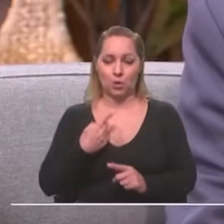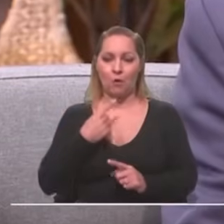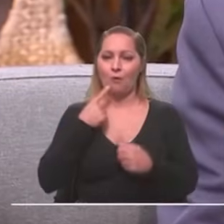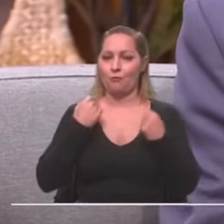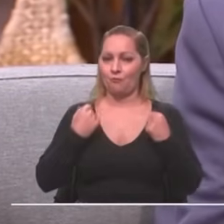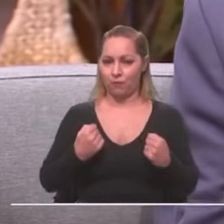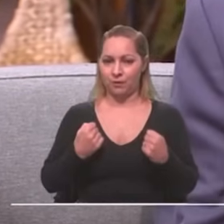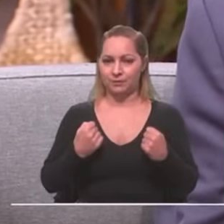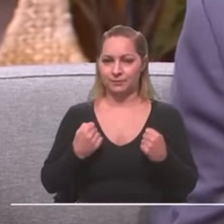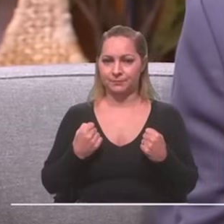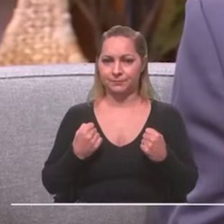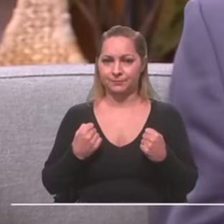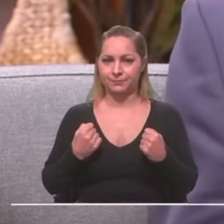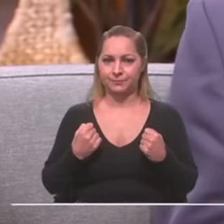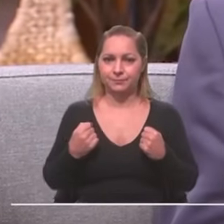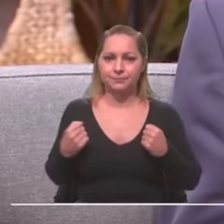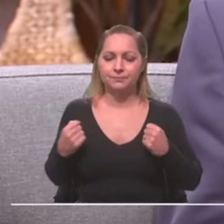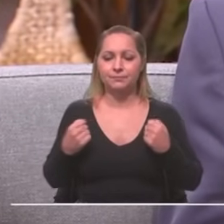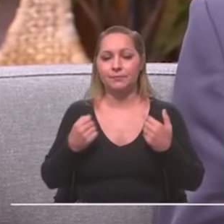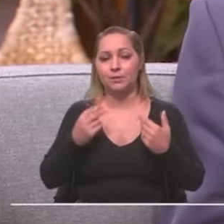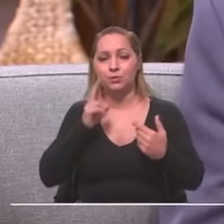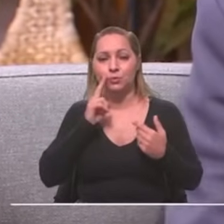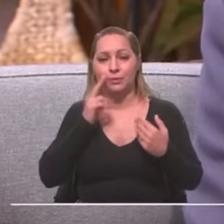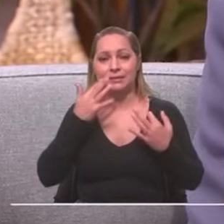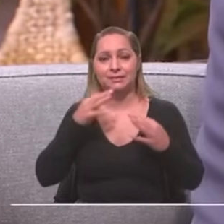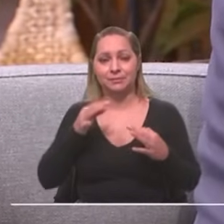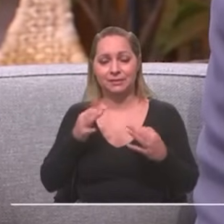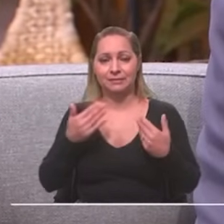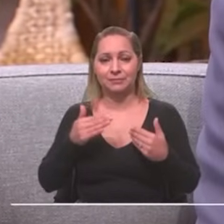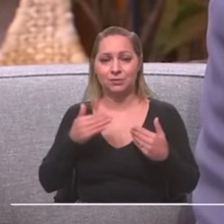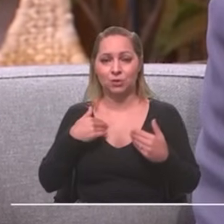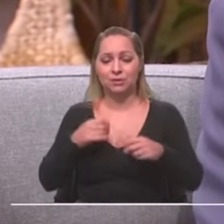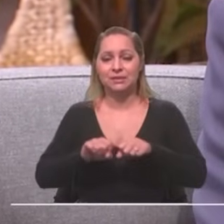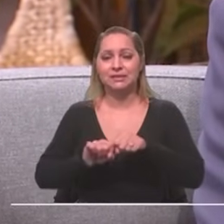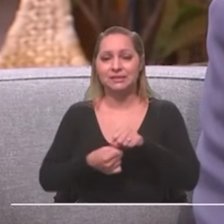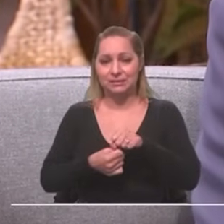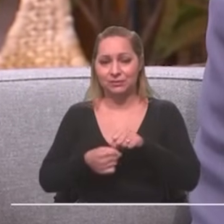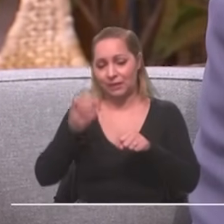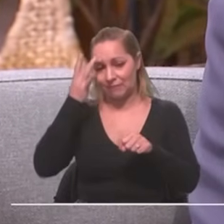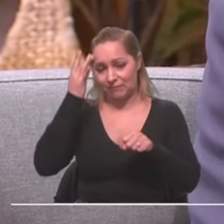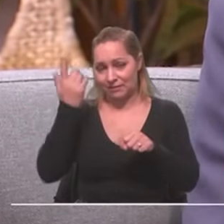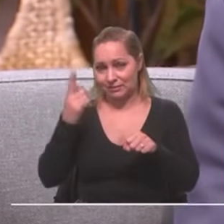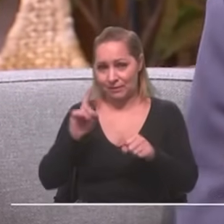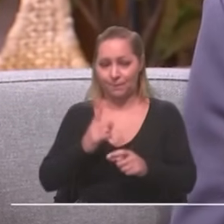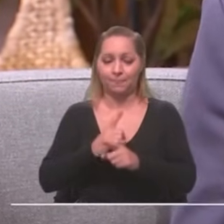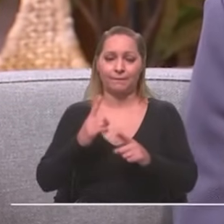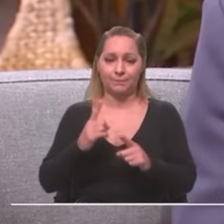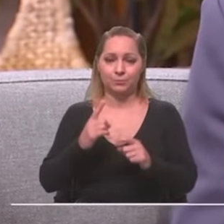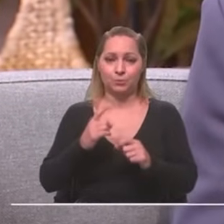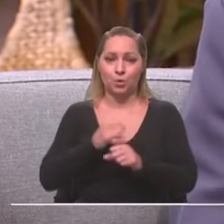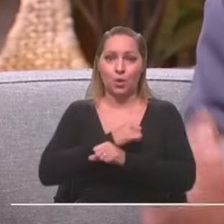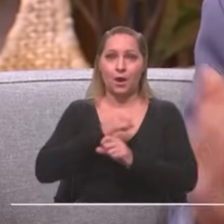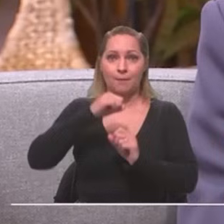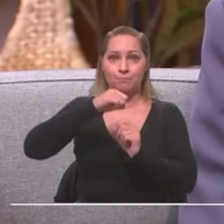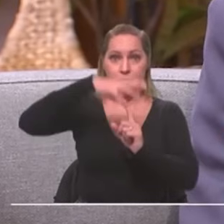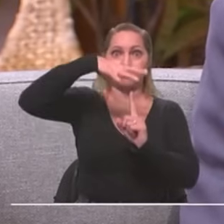robustos, perdoem a simplicidade das palavras, para não nos lesionarmos com tanta facilidade. Claro. Porque o choque de abertura é